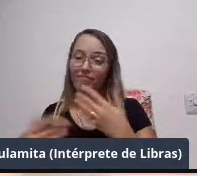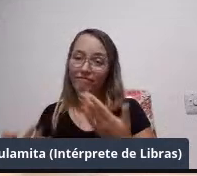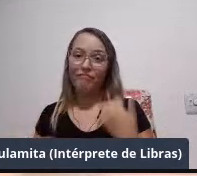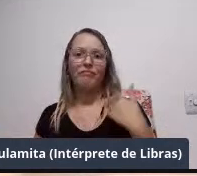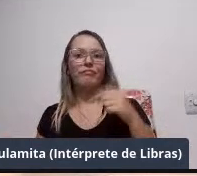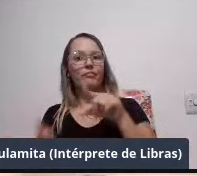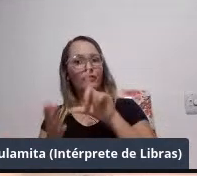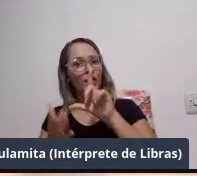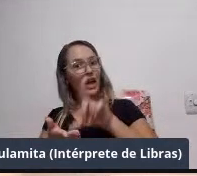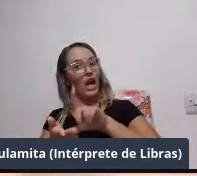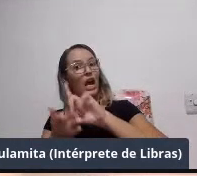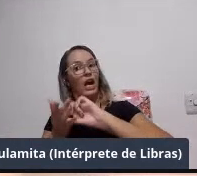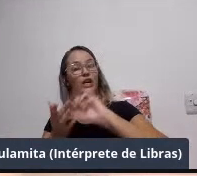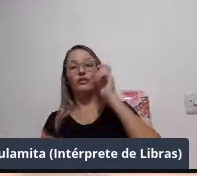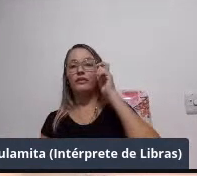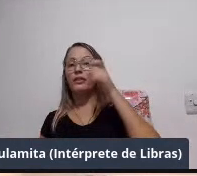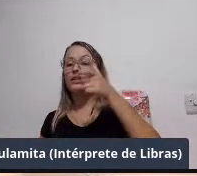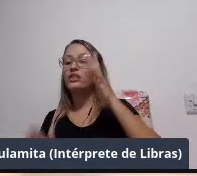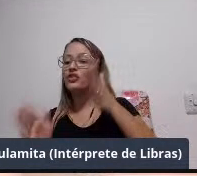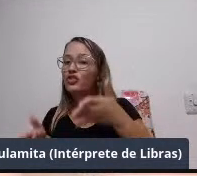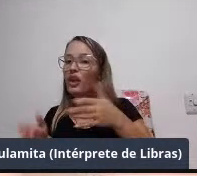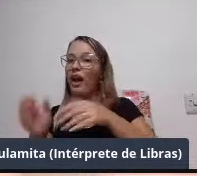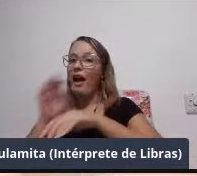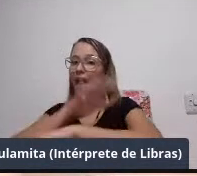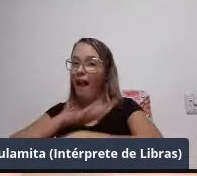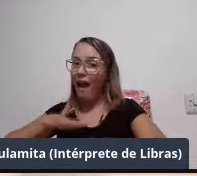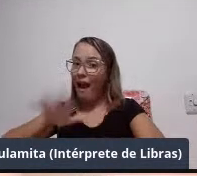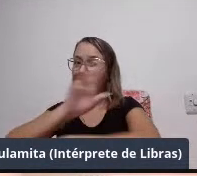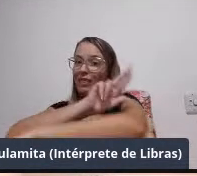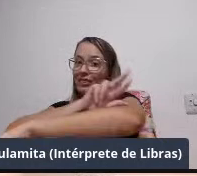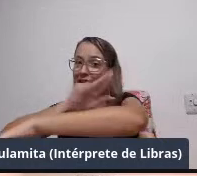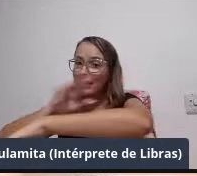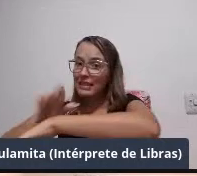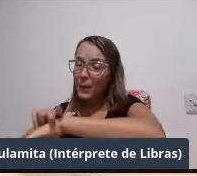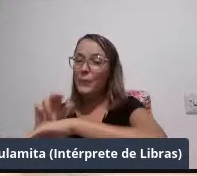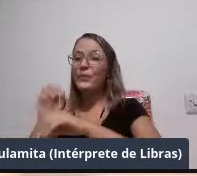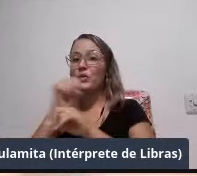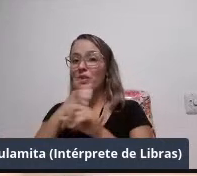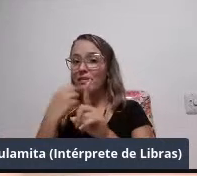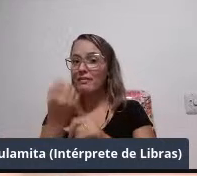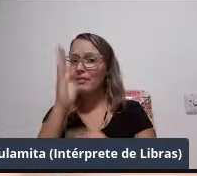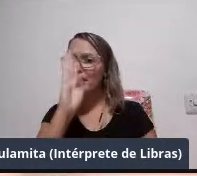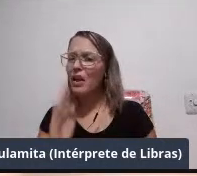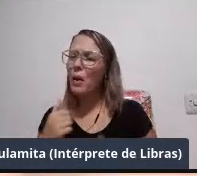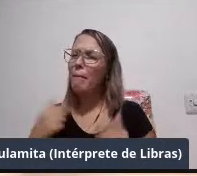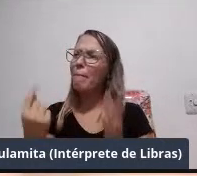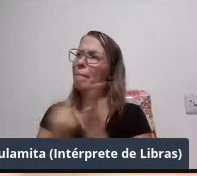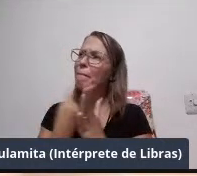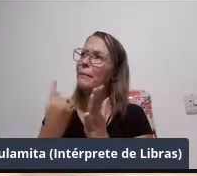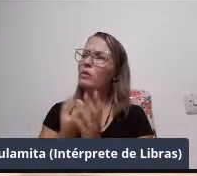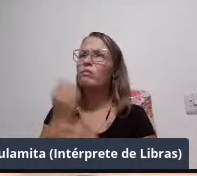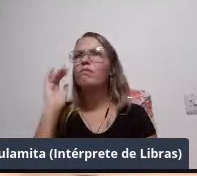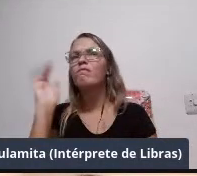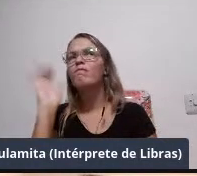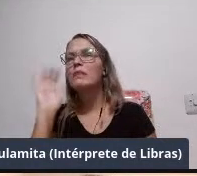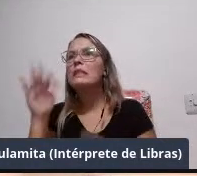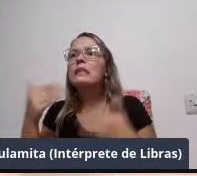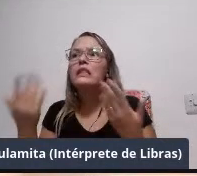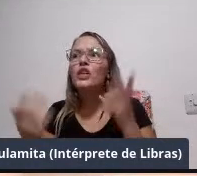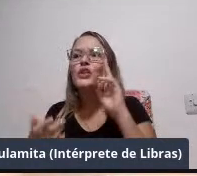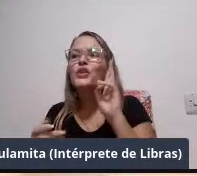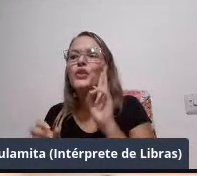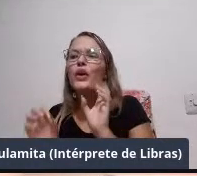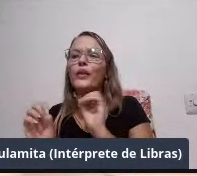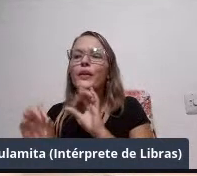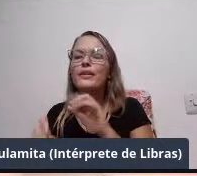anterior em relações raciais, né, na questão negra para a sociedade brasileira, fiquei me perguntando, e história da educação dos negros,